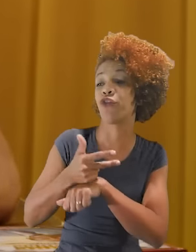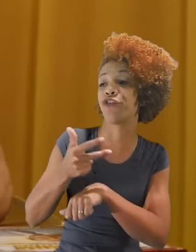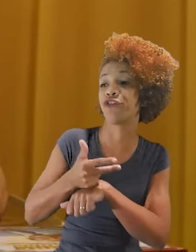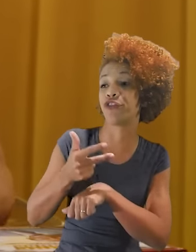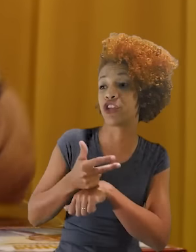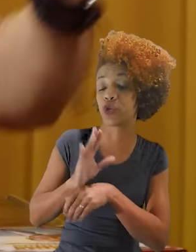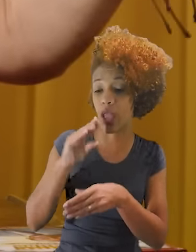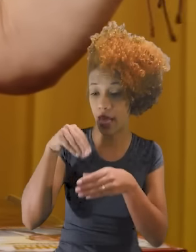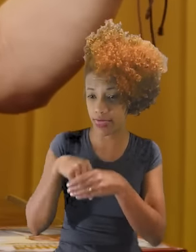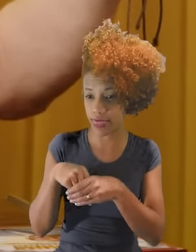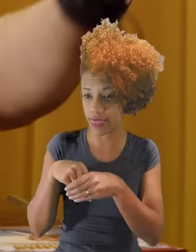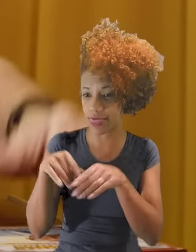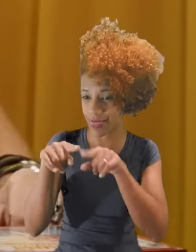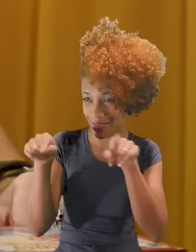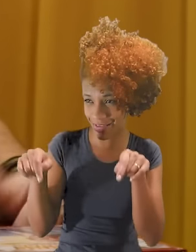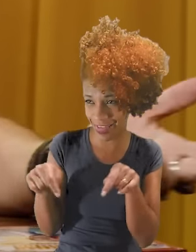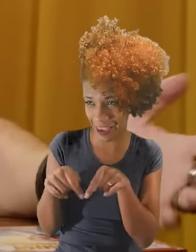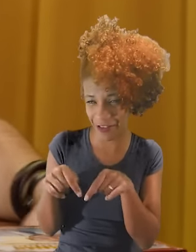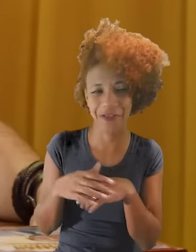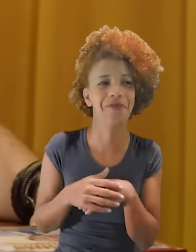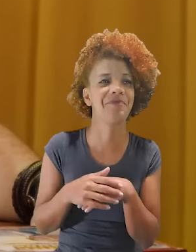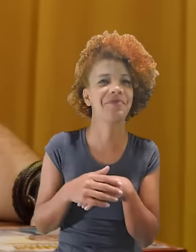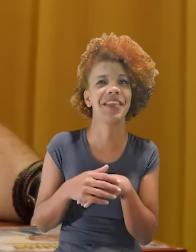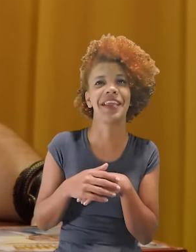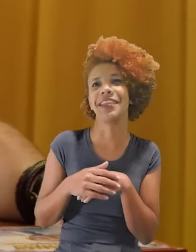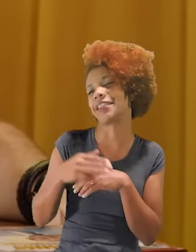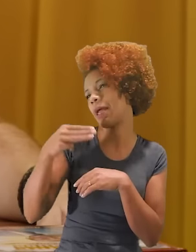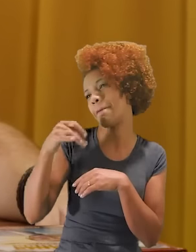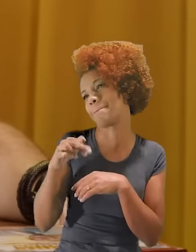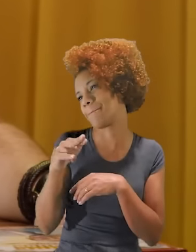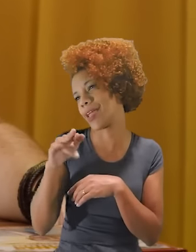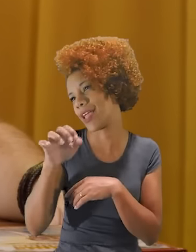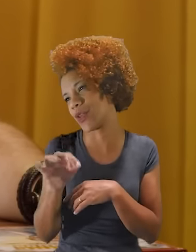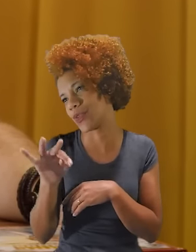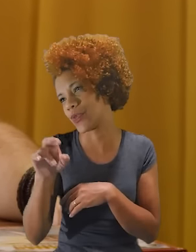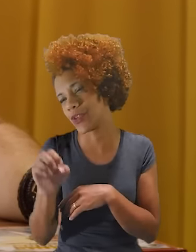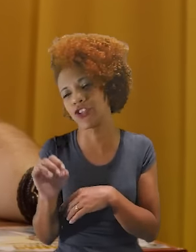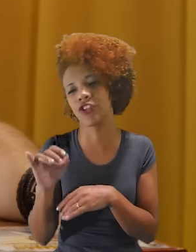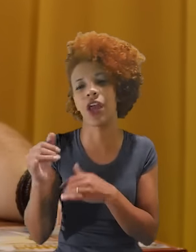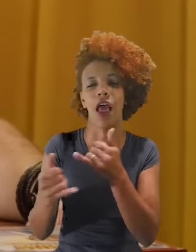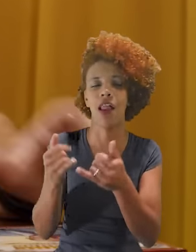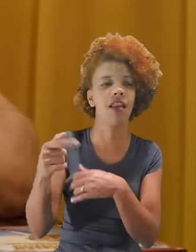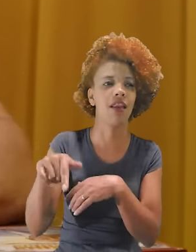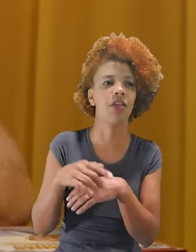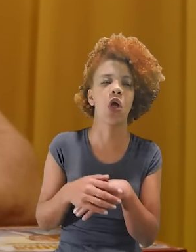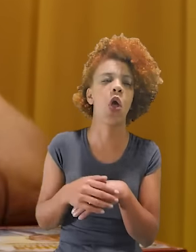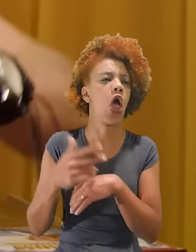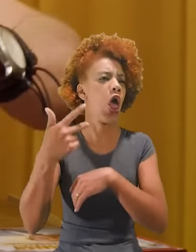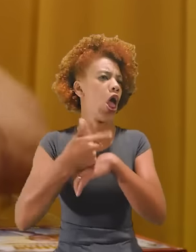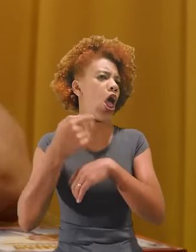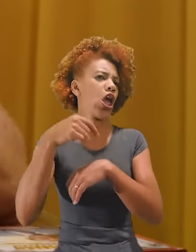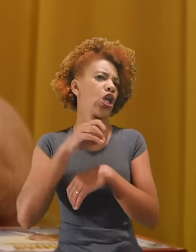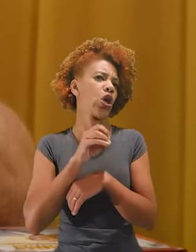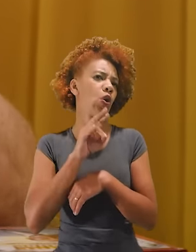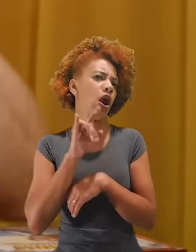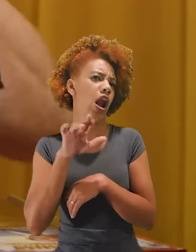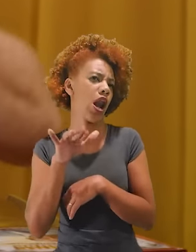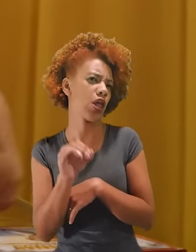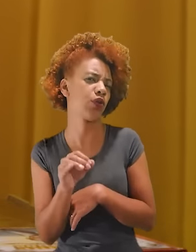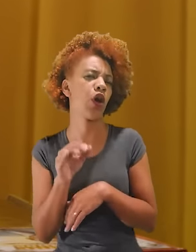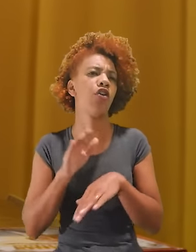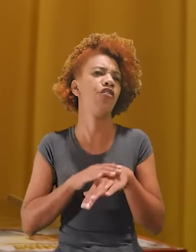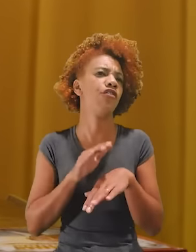gravou um vídeo, ele dentro da Main Street ali de Orlando, e ele falando... Aqui eu estou em